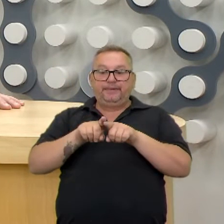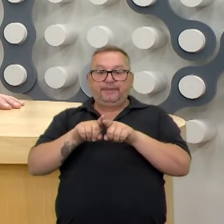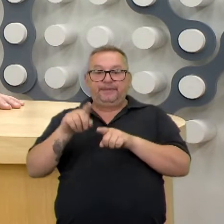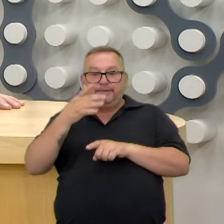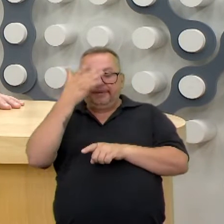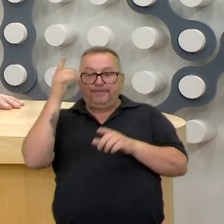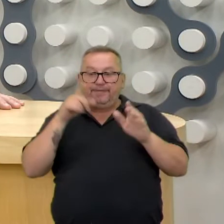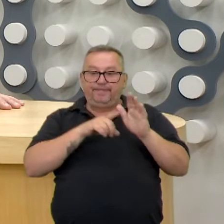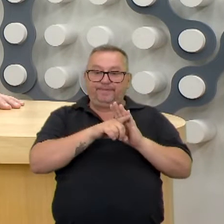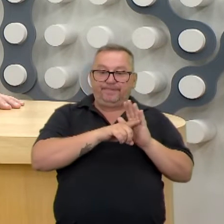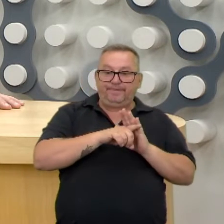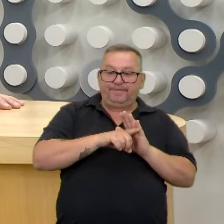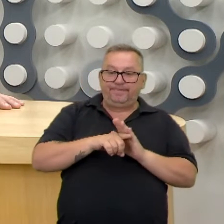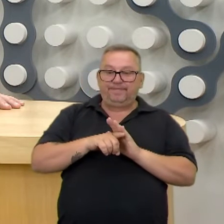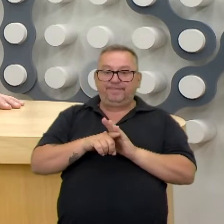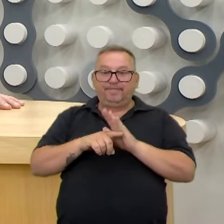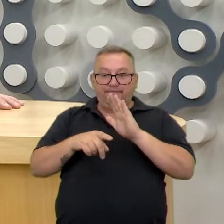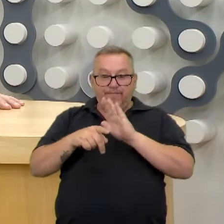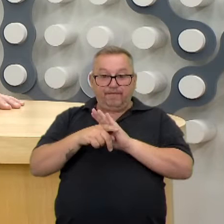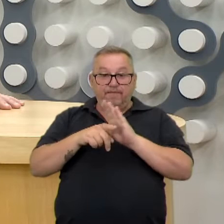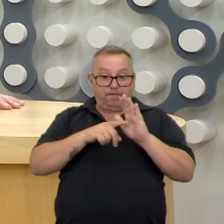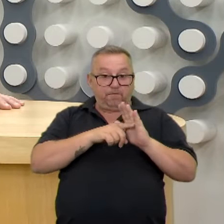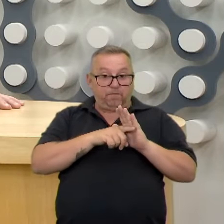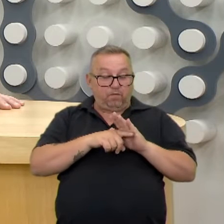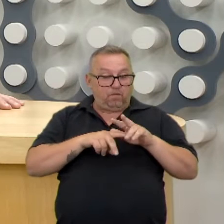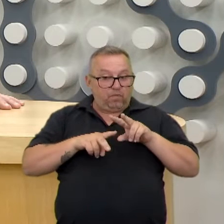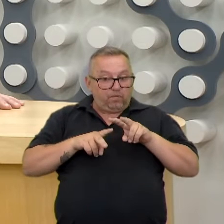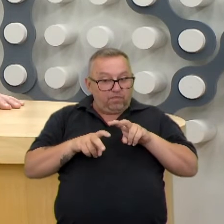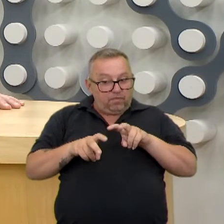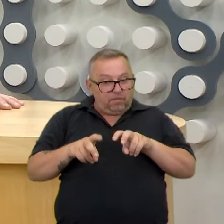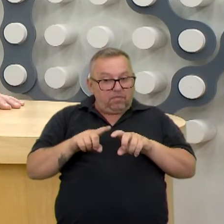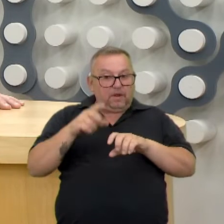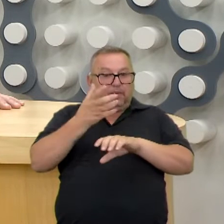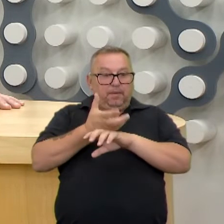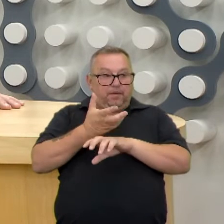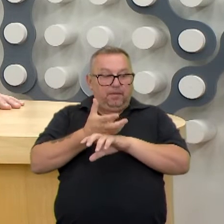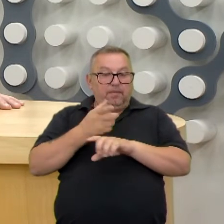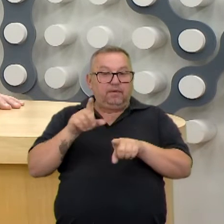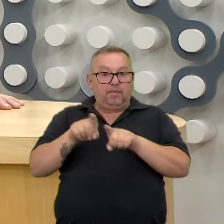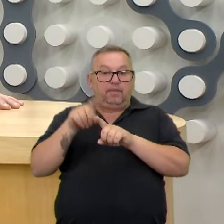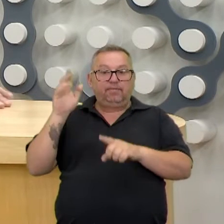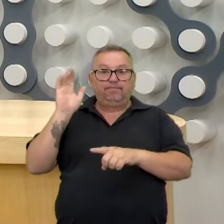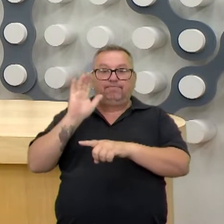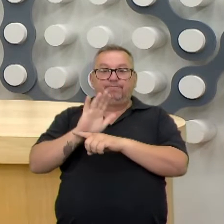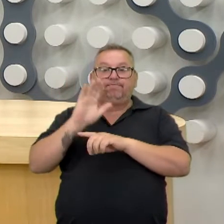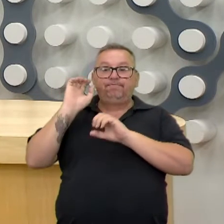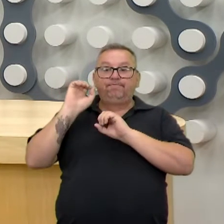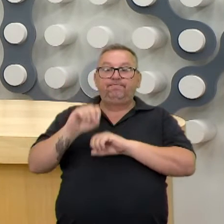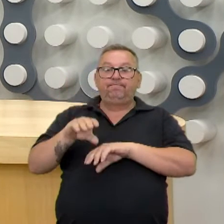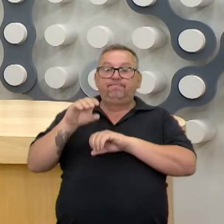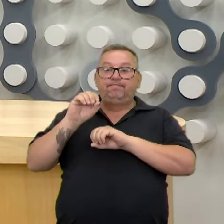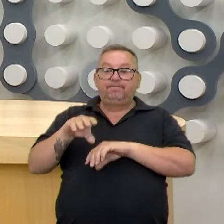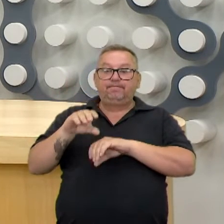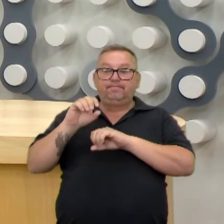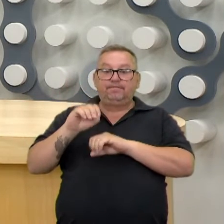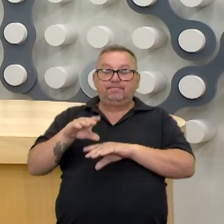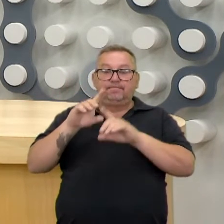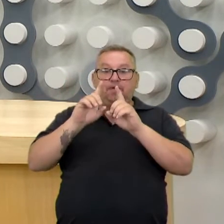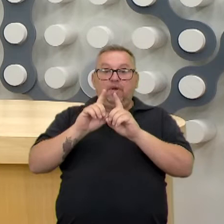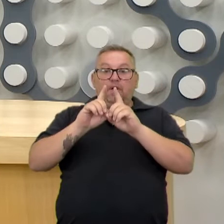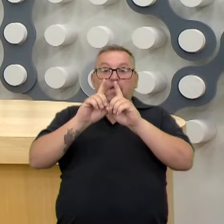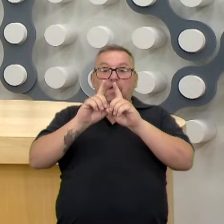a pesquisa no âmbito da investigação interdisciplinar e da colaboração no ensino da